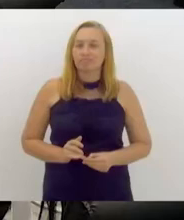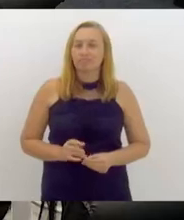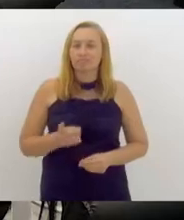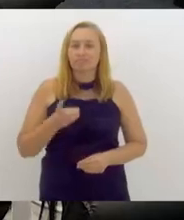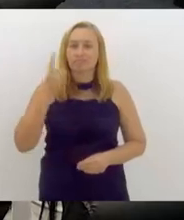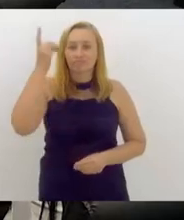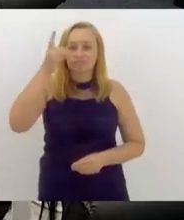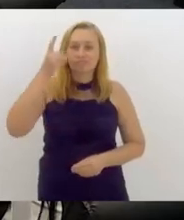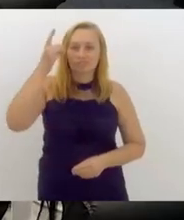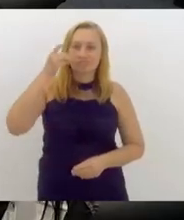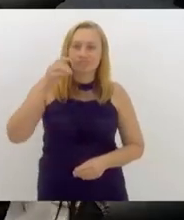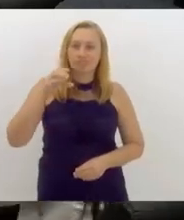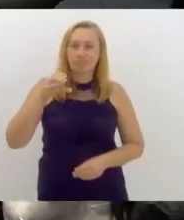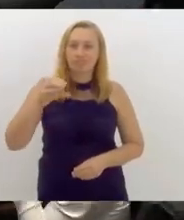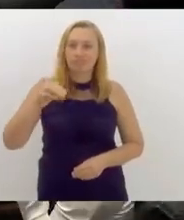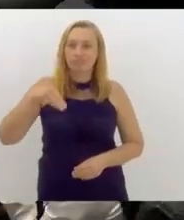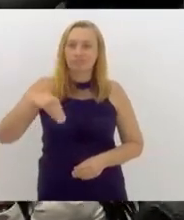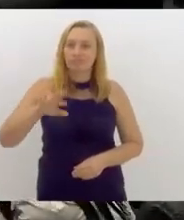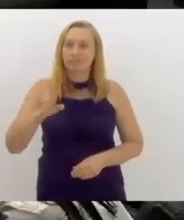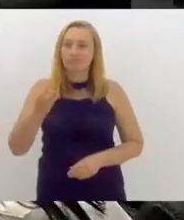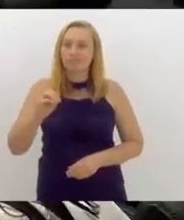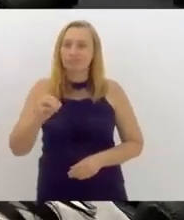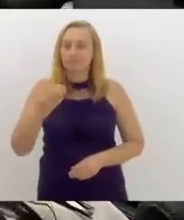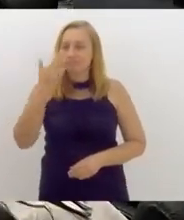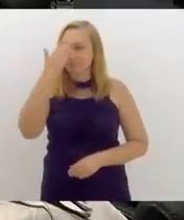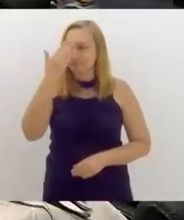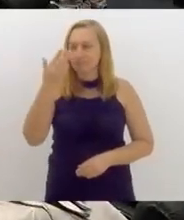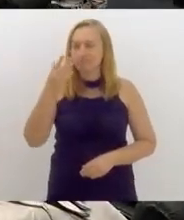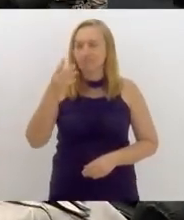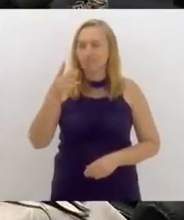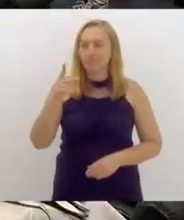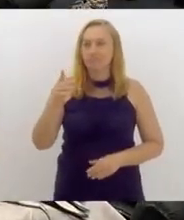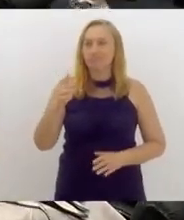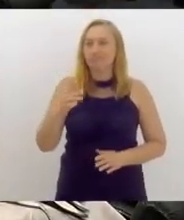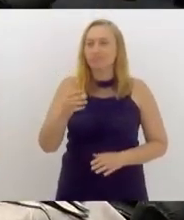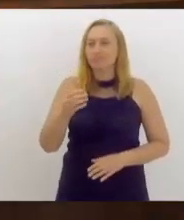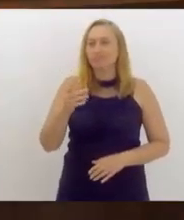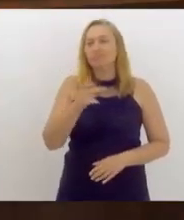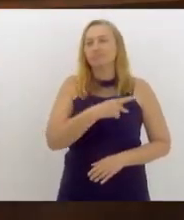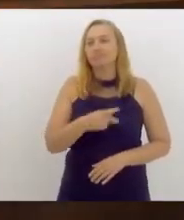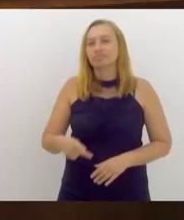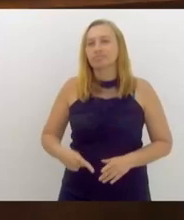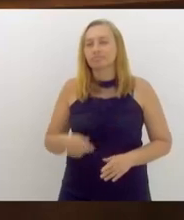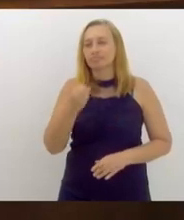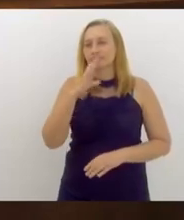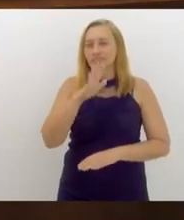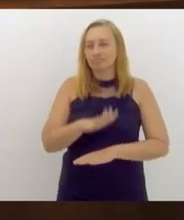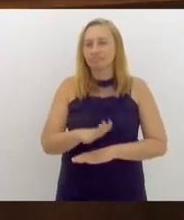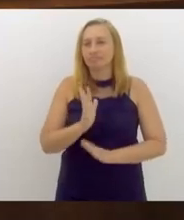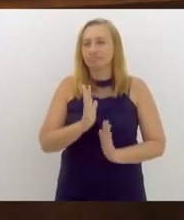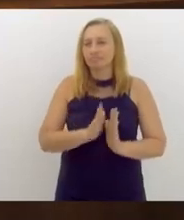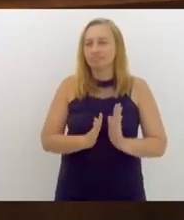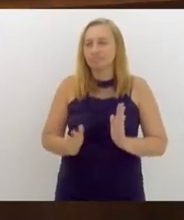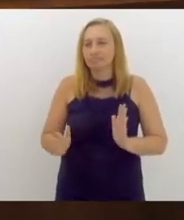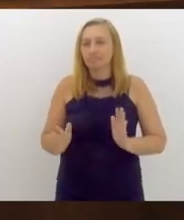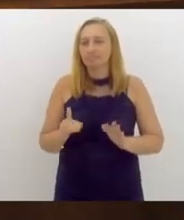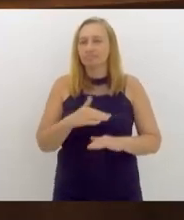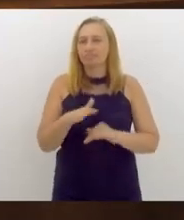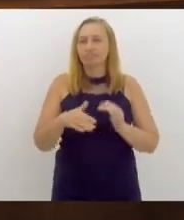Deputado Carlos Macedo. Obrigado, presidente. Uma questão de ordem. Boa tarde, presidente Rodrigo Bacelar. Boa tarde, senhores e